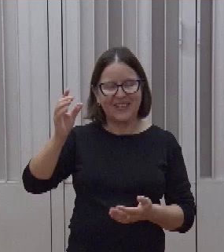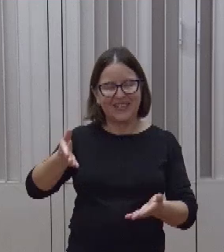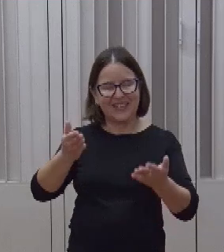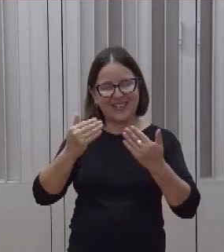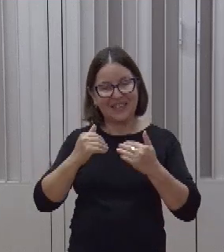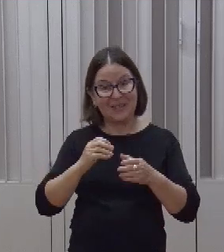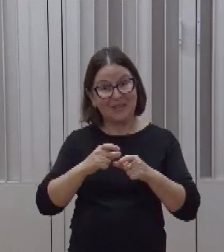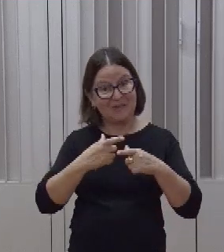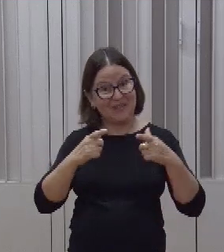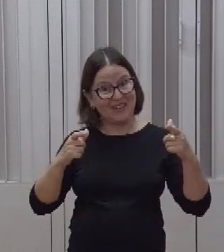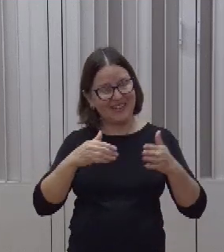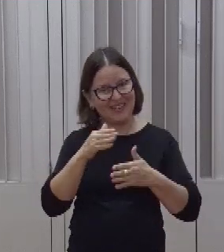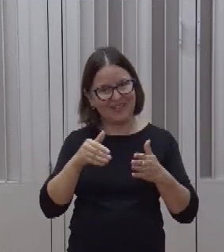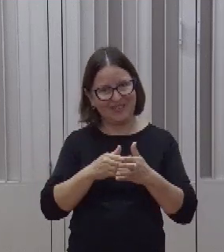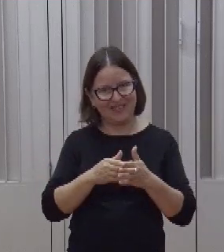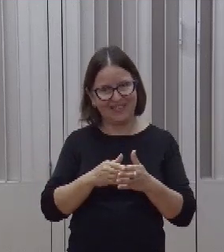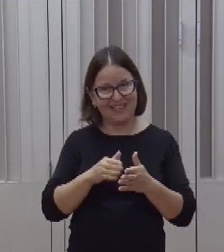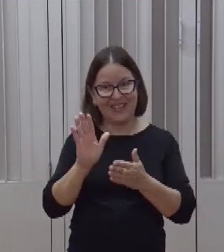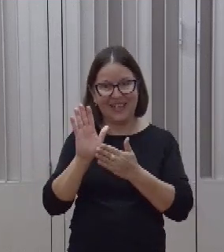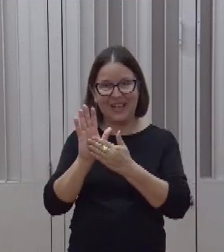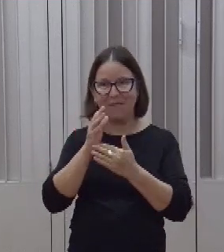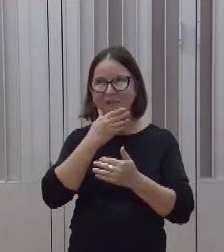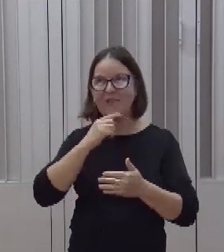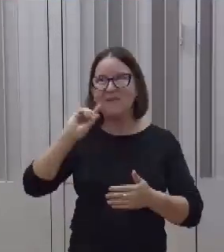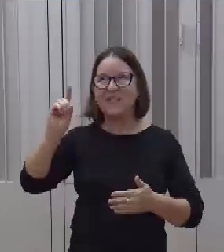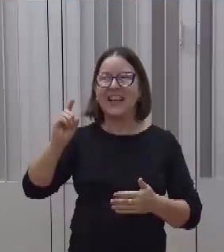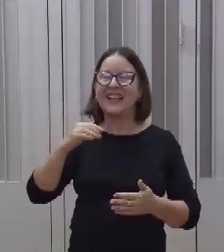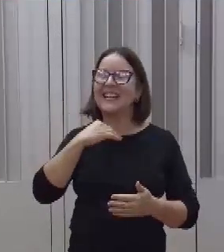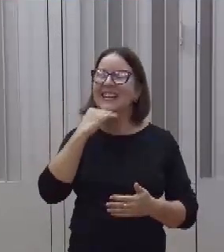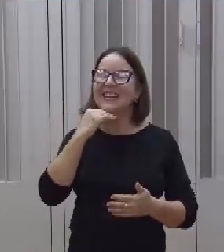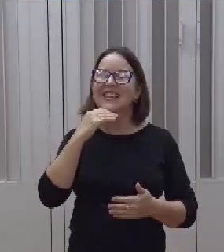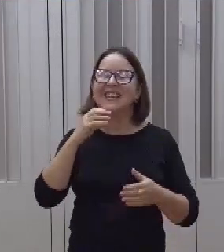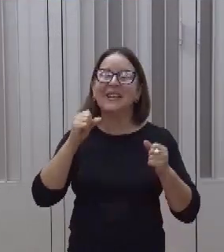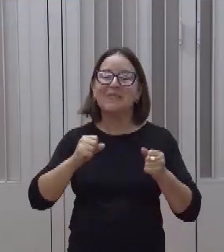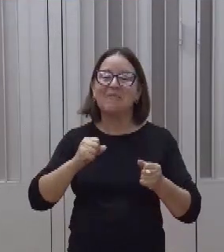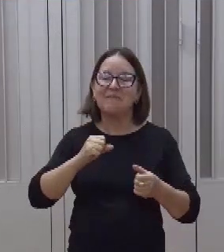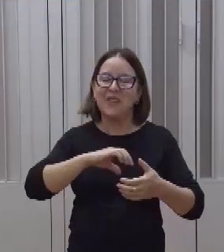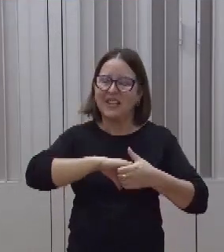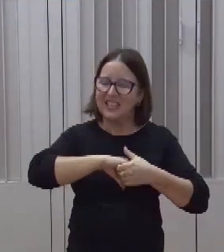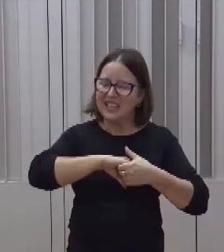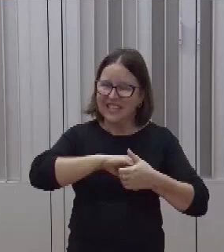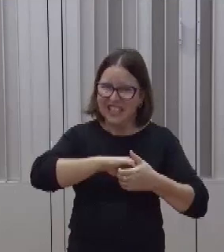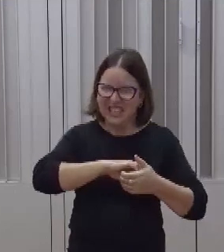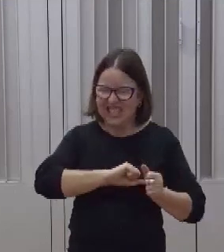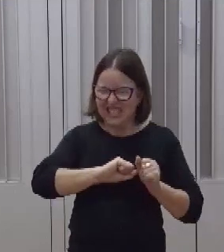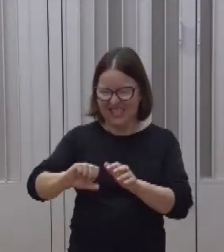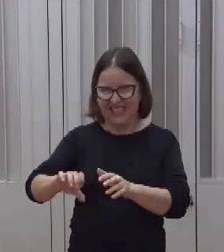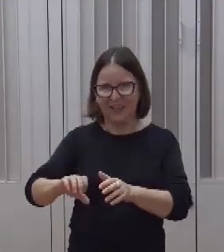Pai ninguém pode arrebatar. Como é que faz agora?